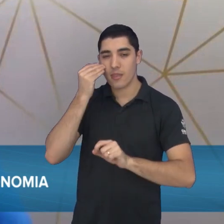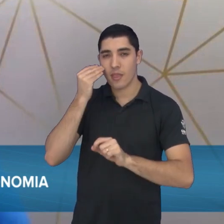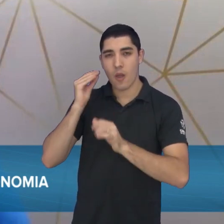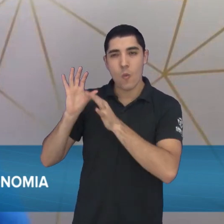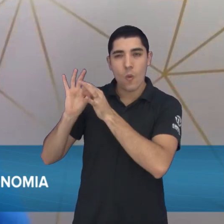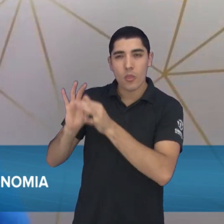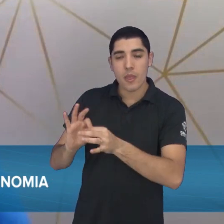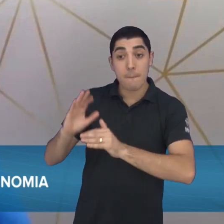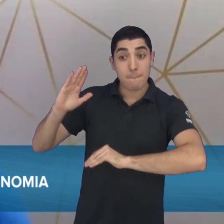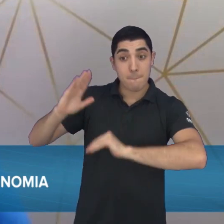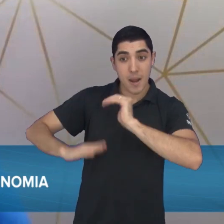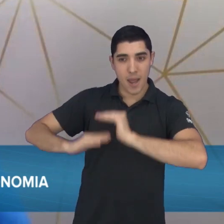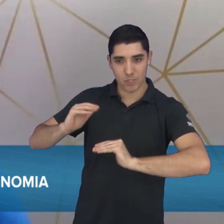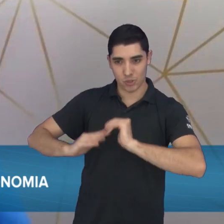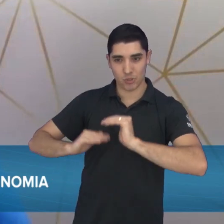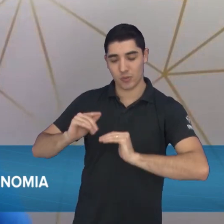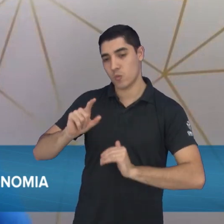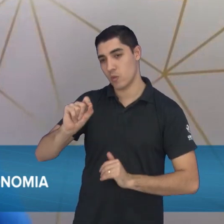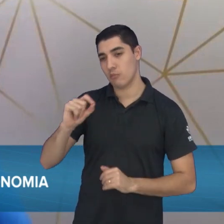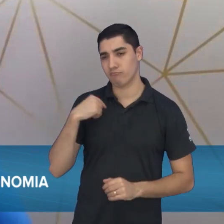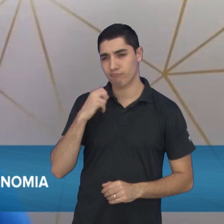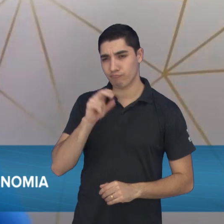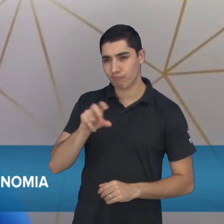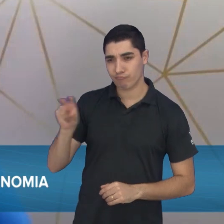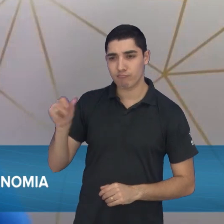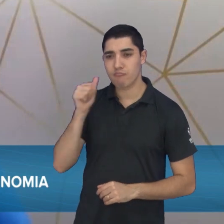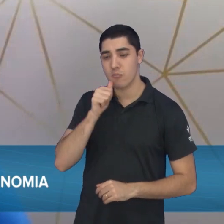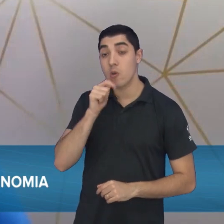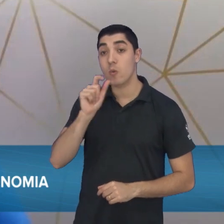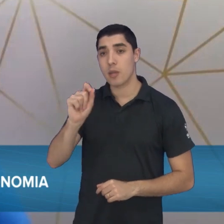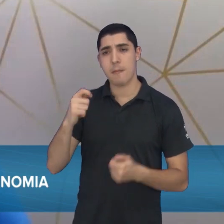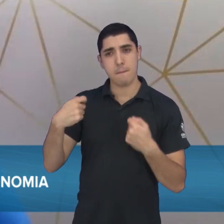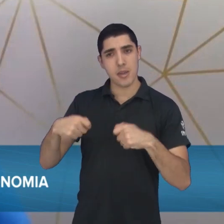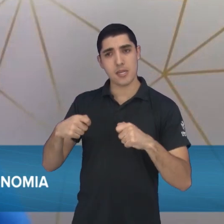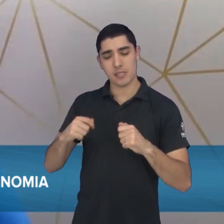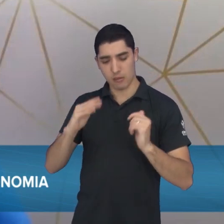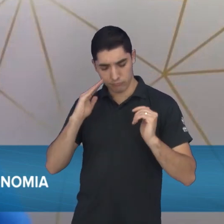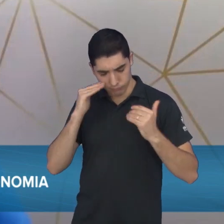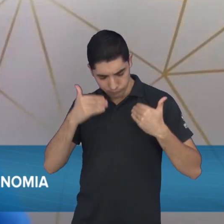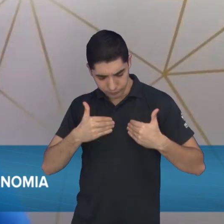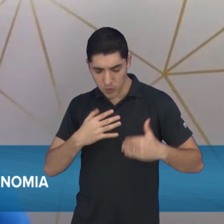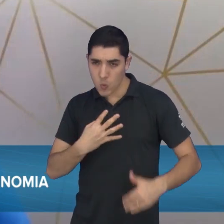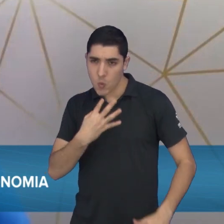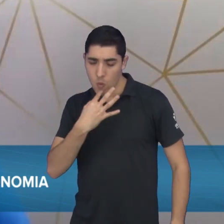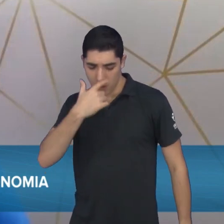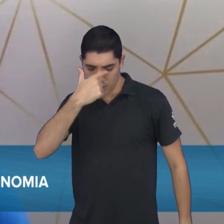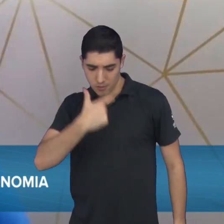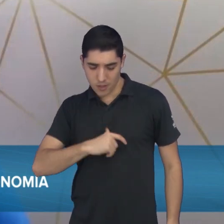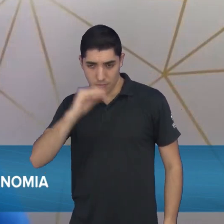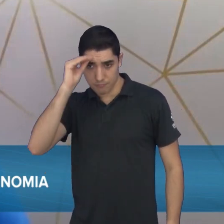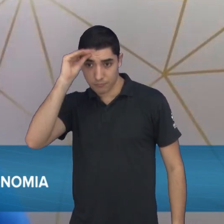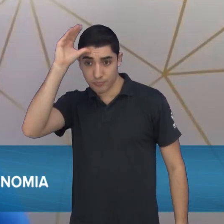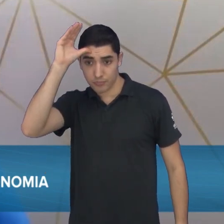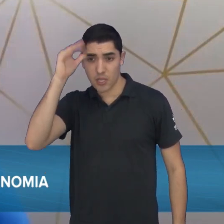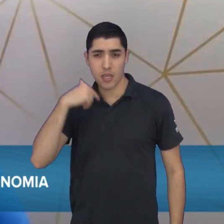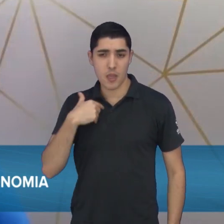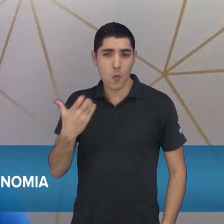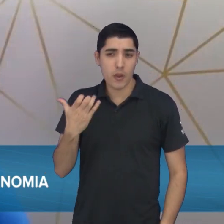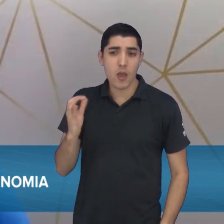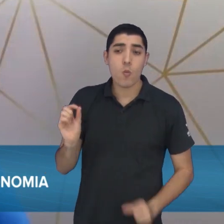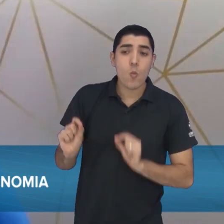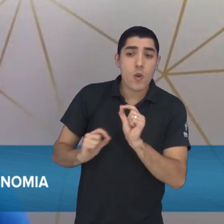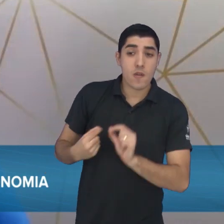isso que eu trabalho nas mulheres, né? É o autoconhecimento para saber onde você quer chegar, o que você quer da sua vida, e